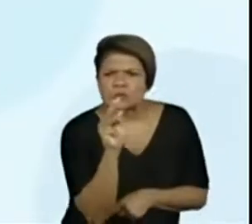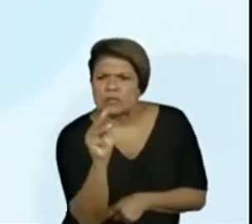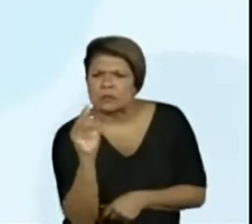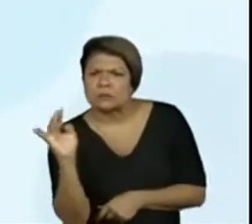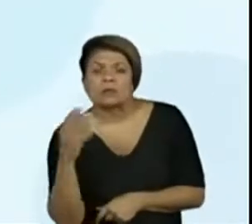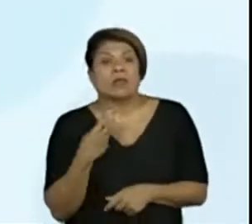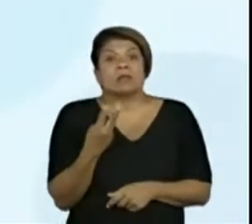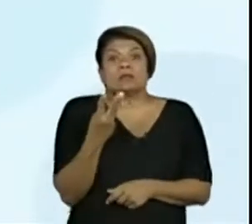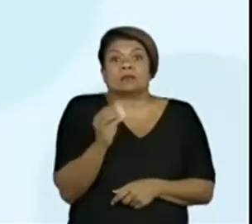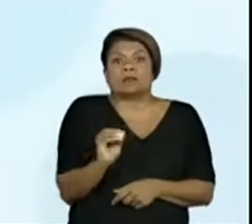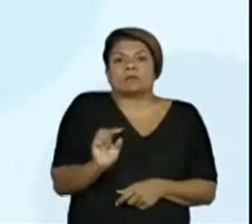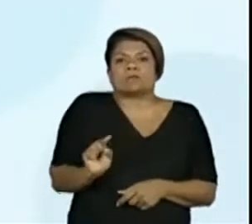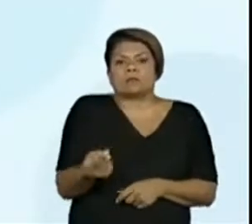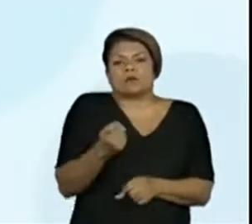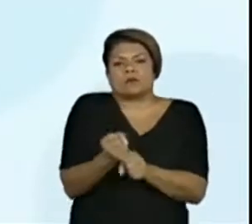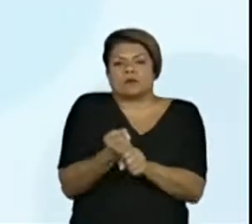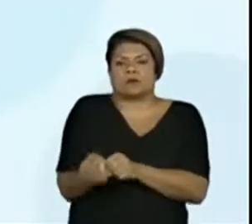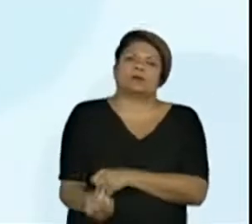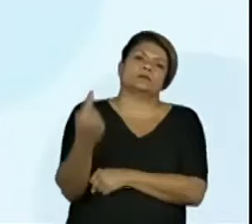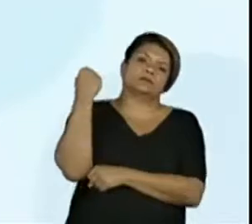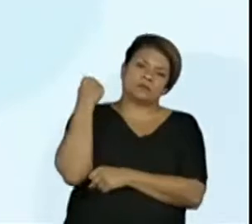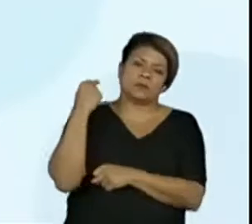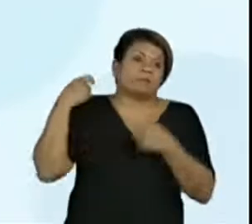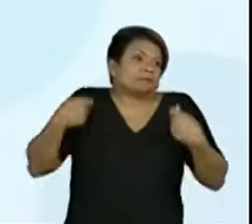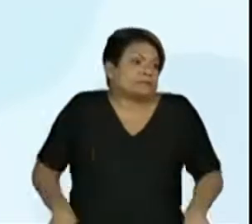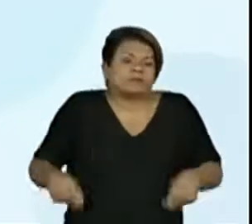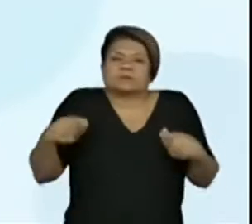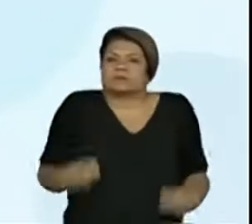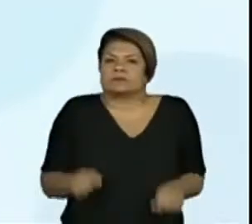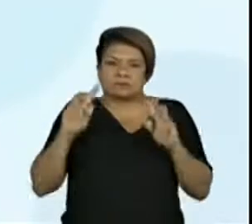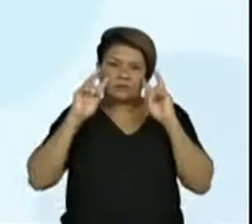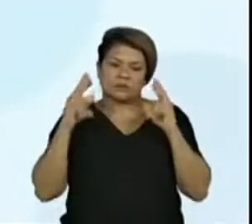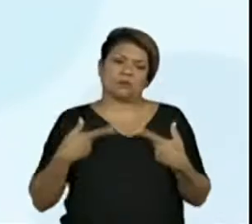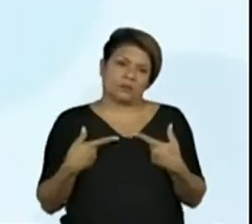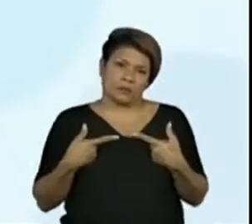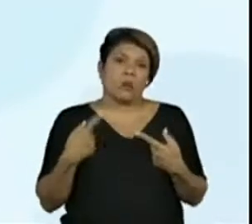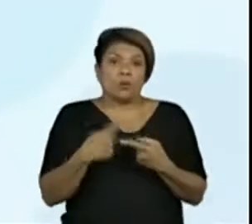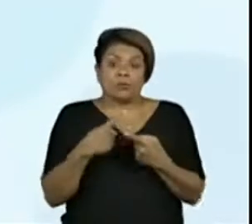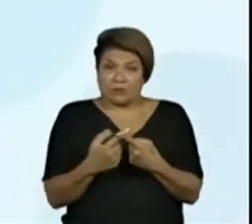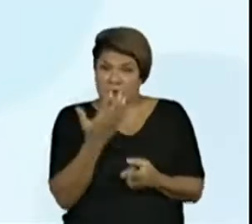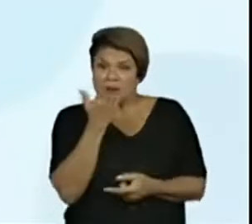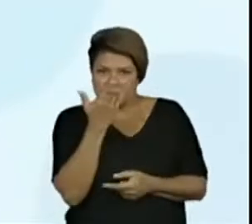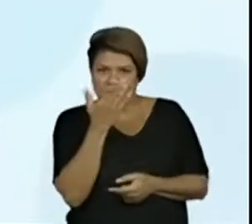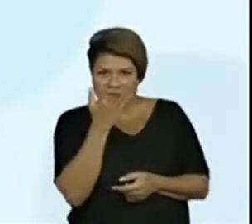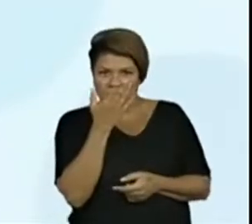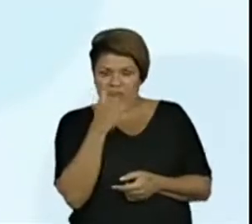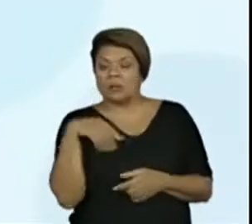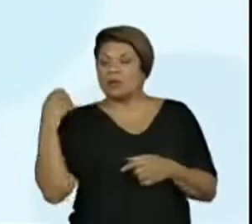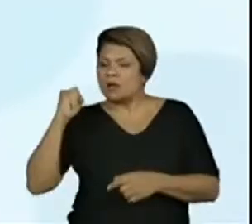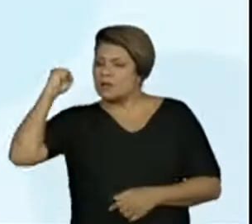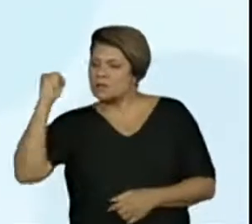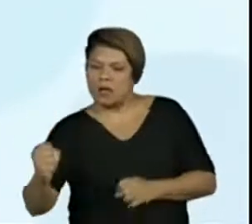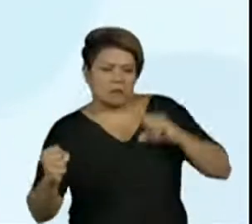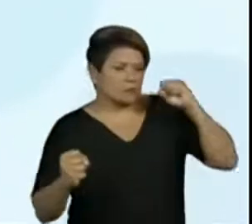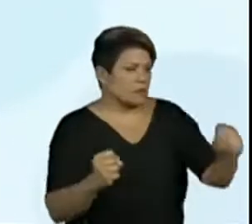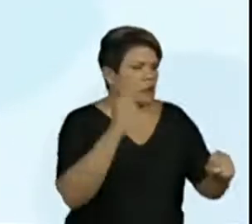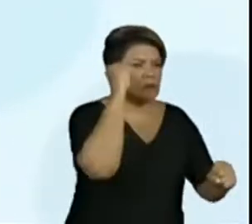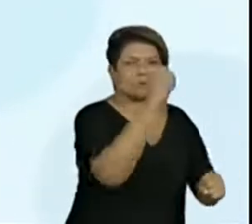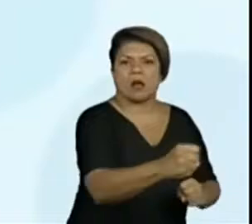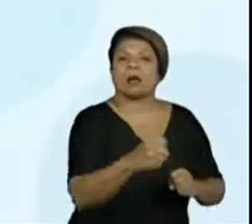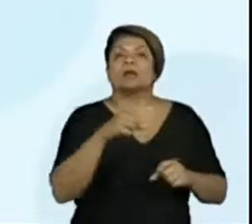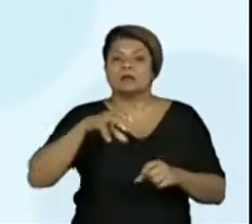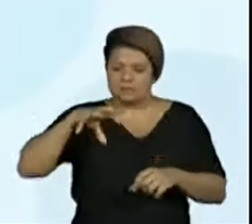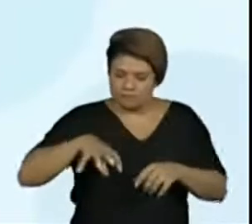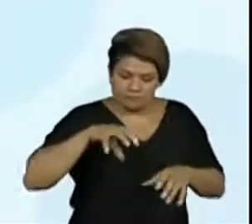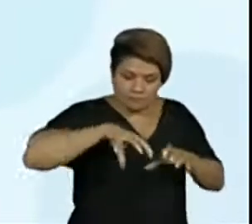mil anos atrás. Naquela época, para se alimentar, os homens caçavam e coletavam raízes